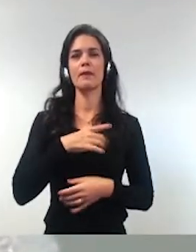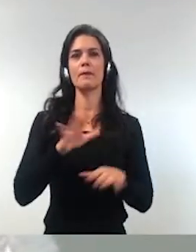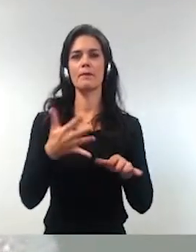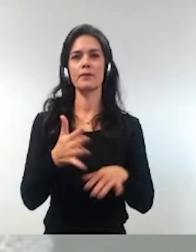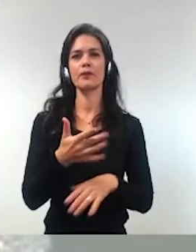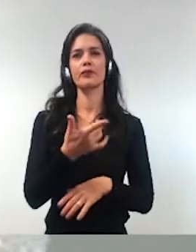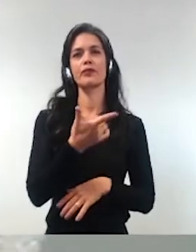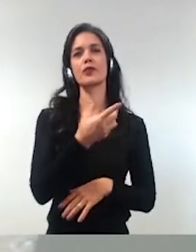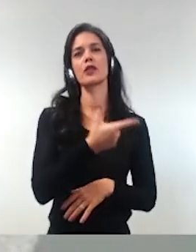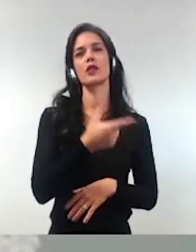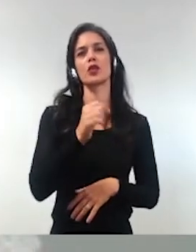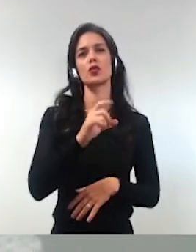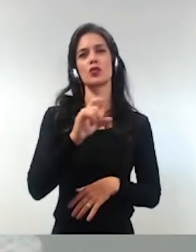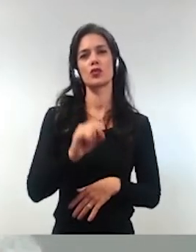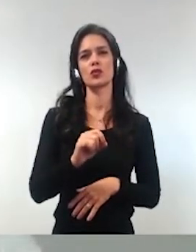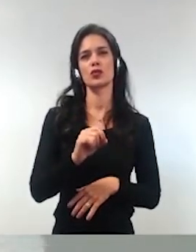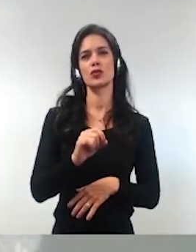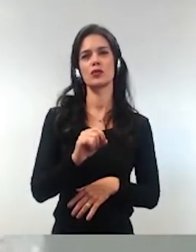R$